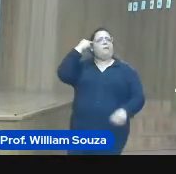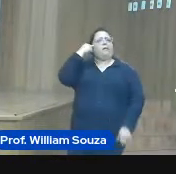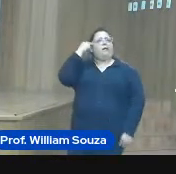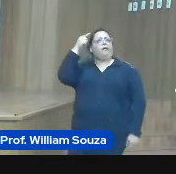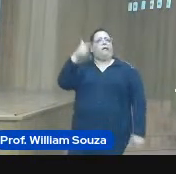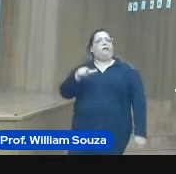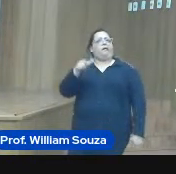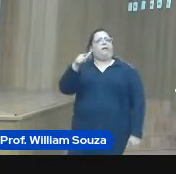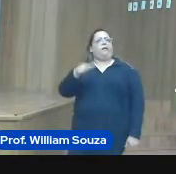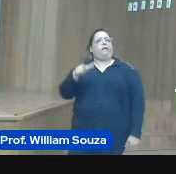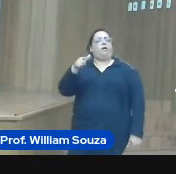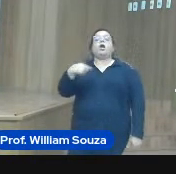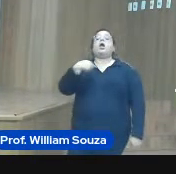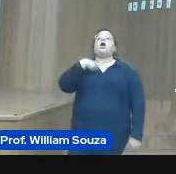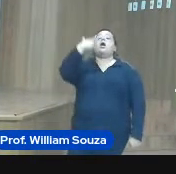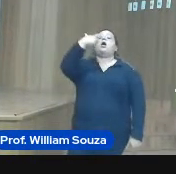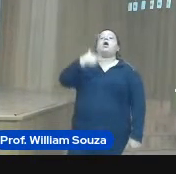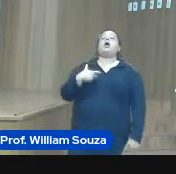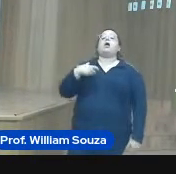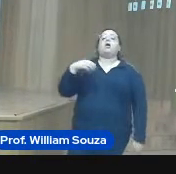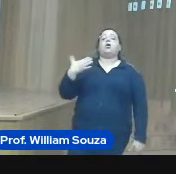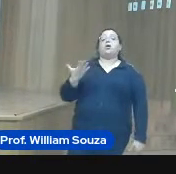eu? E eu?